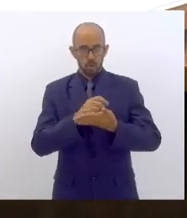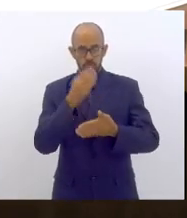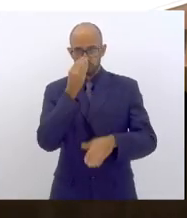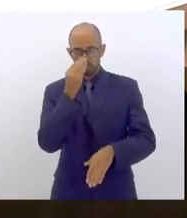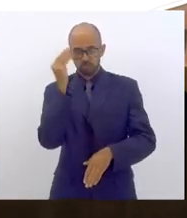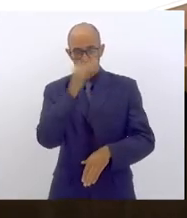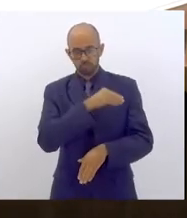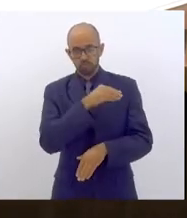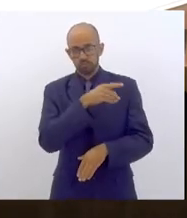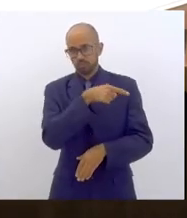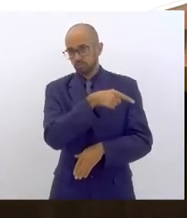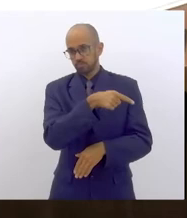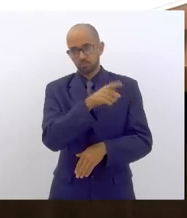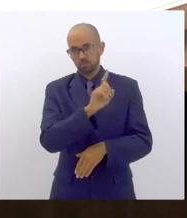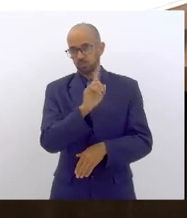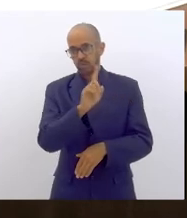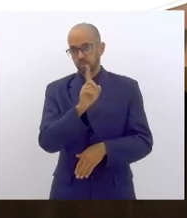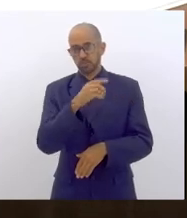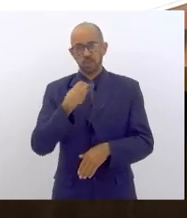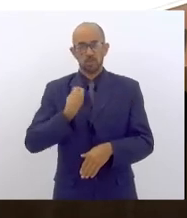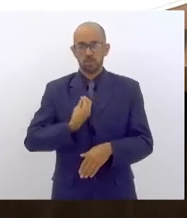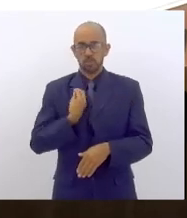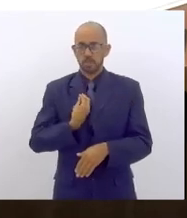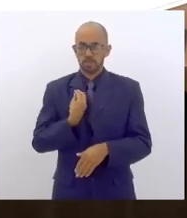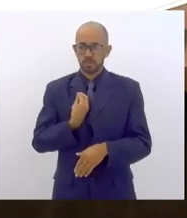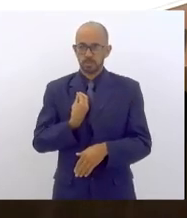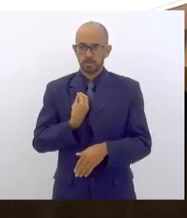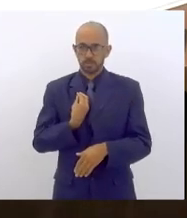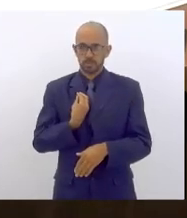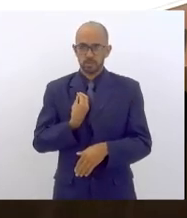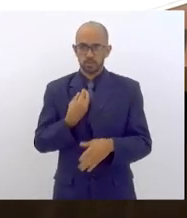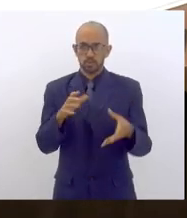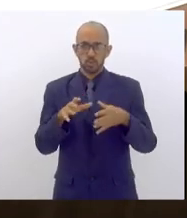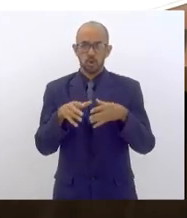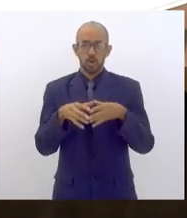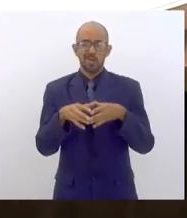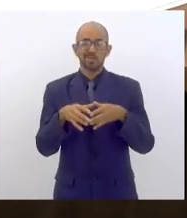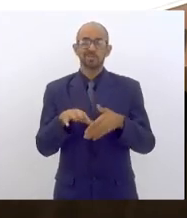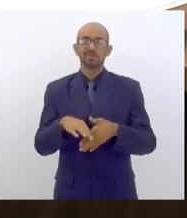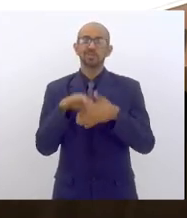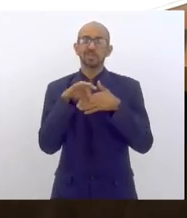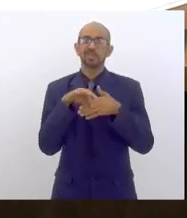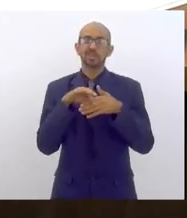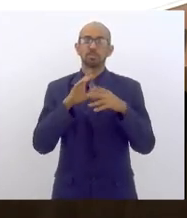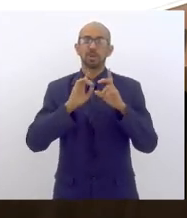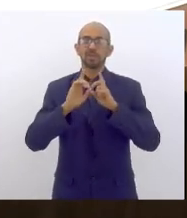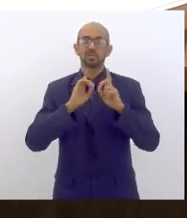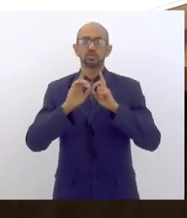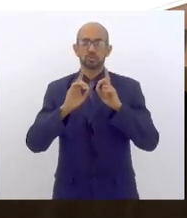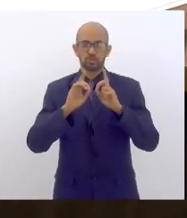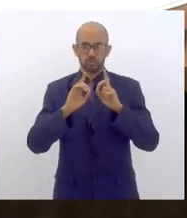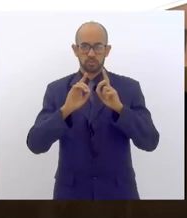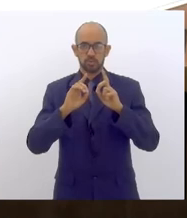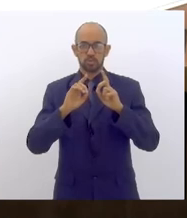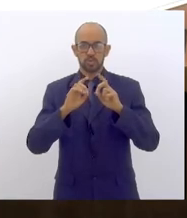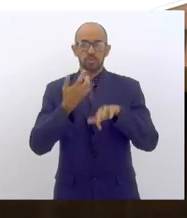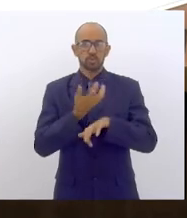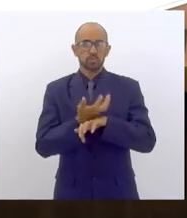o pleito, não estavam presentes ao Colégio de Líderes para discutir a matéria. E